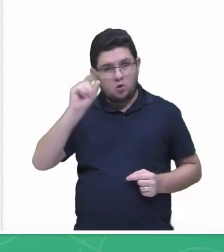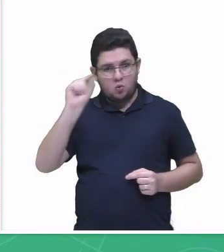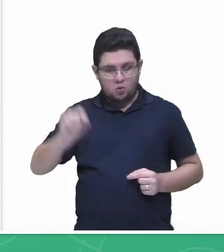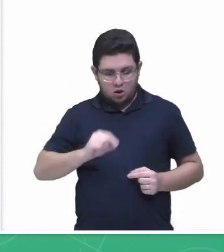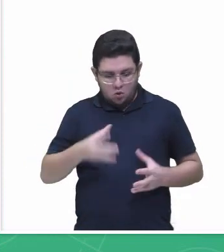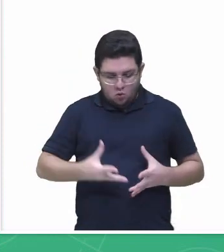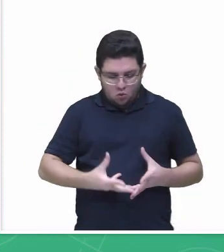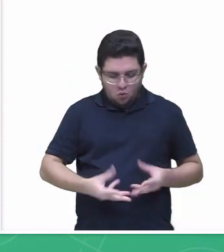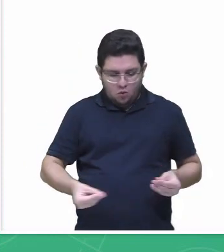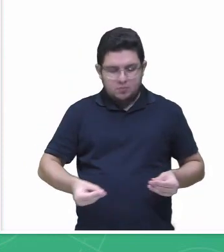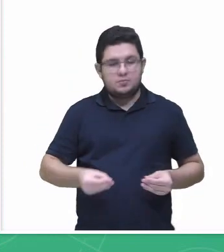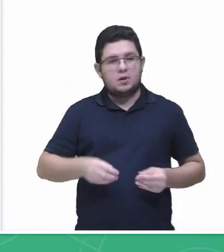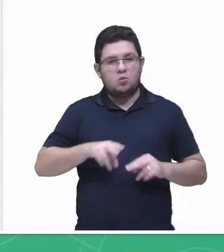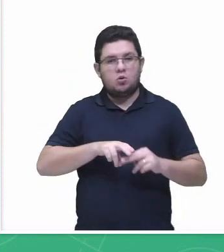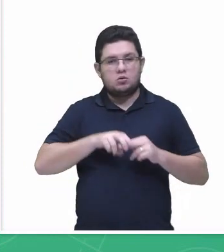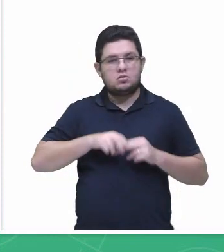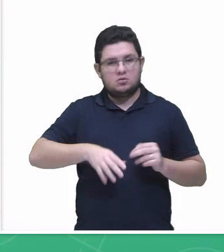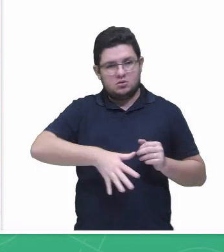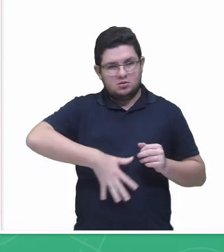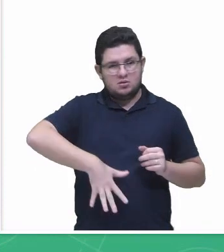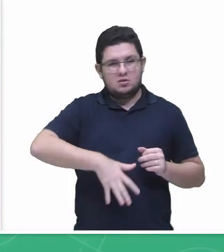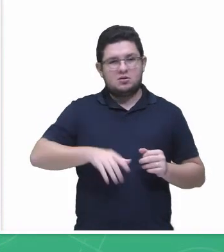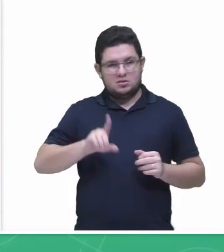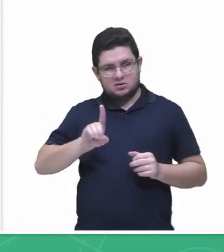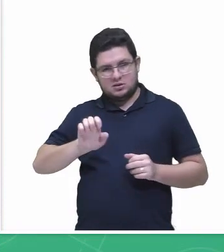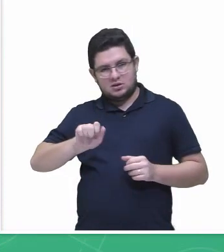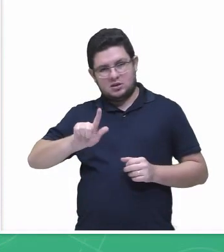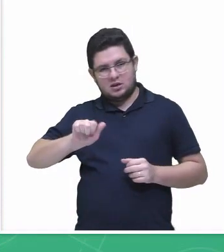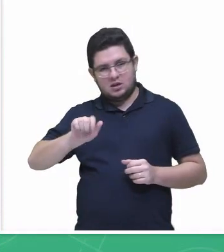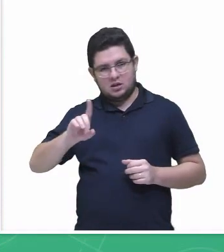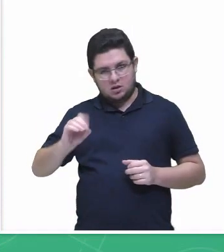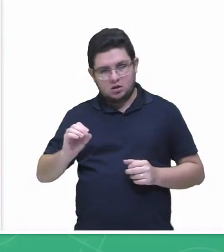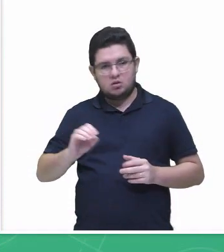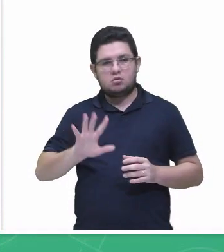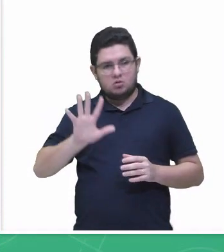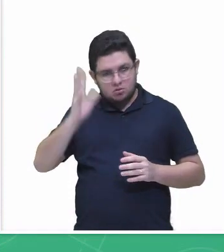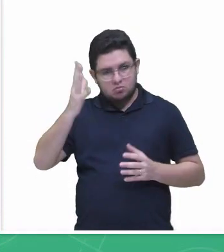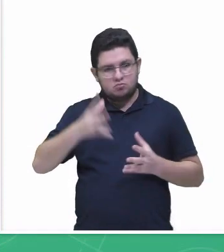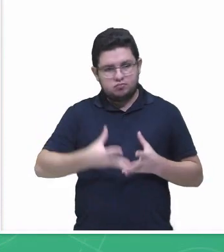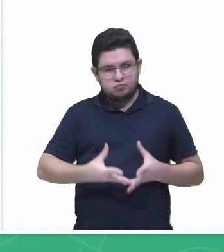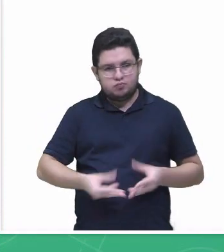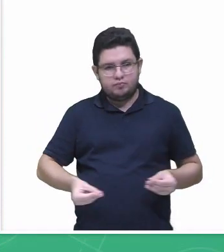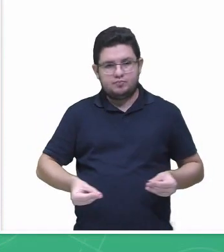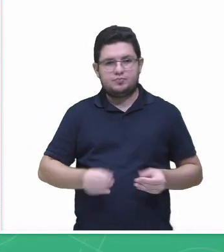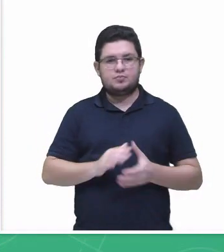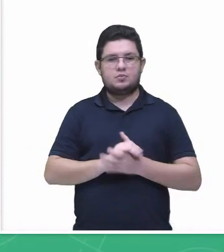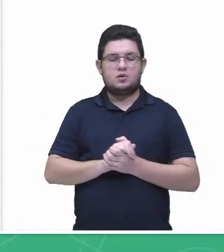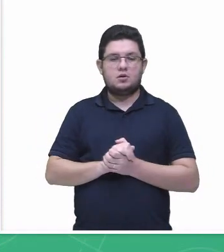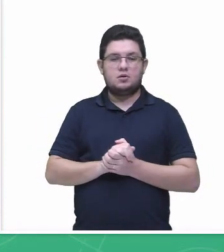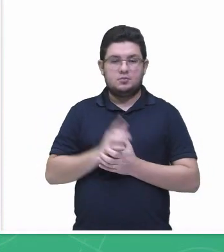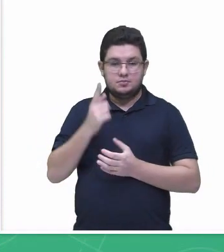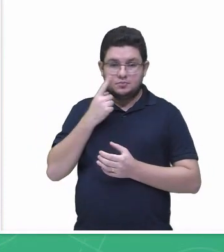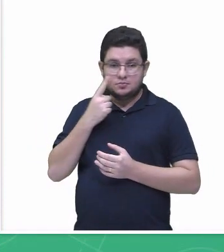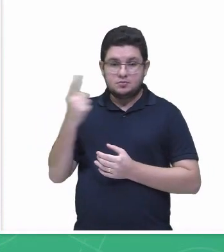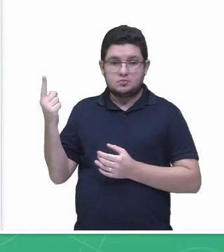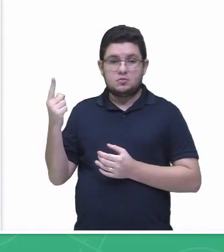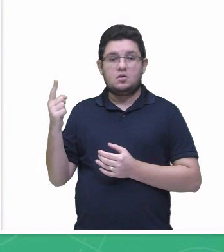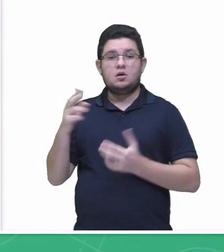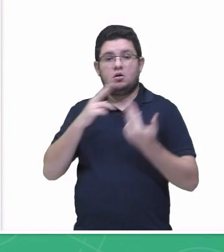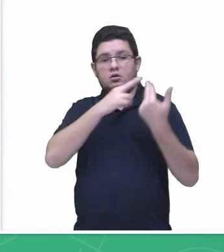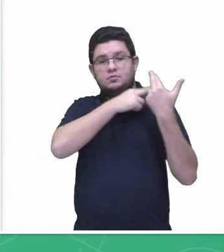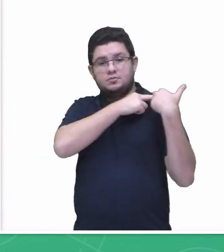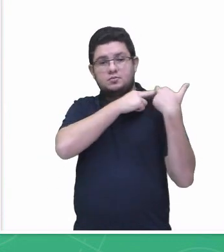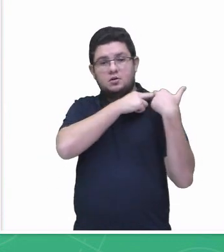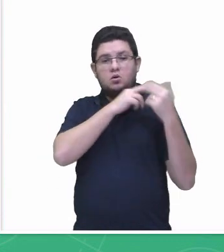isso que a absorção dos nutrientes ela acontece lá no intestino delgado, que a gente observou aí na nossa questão. Tá? Então, o